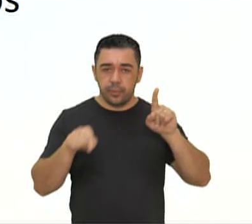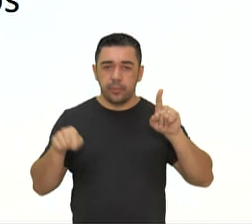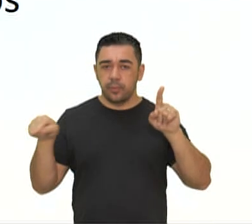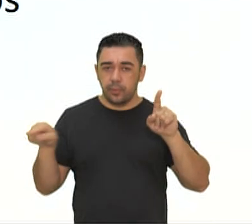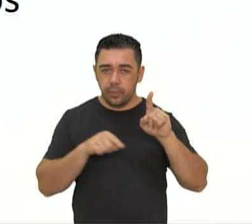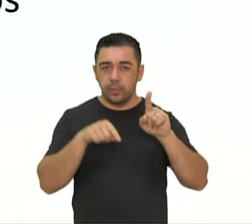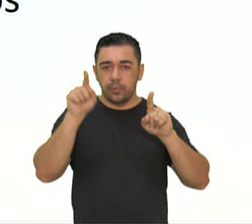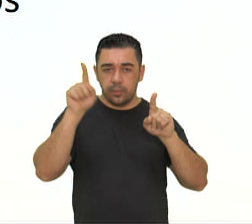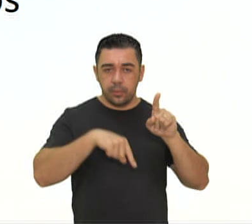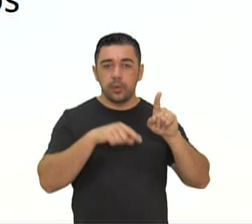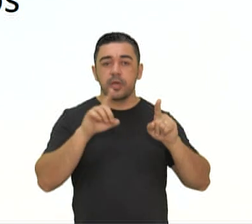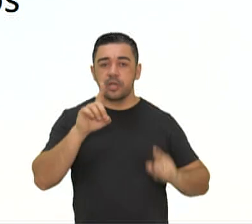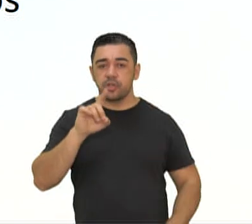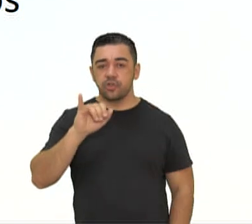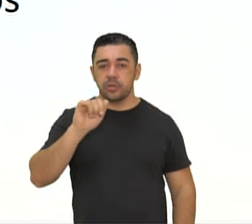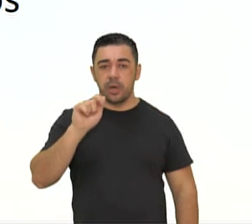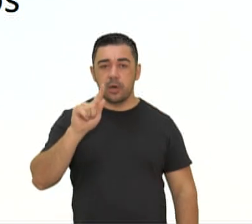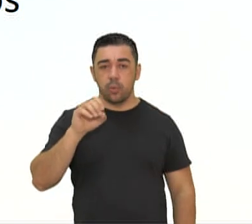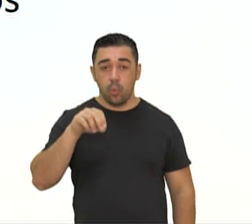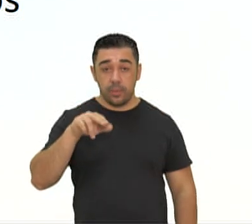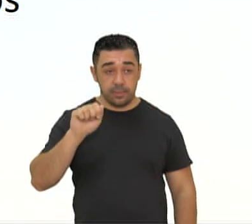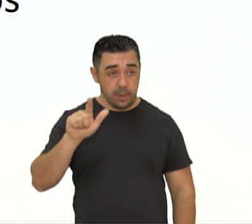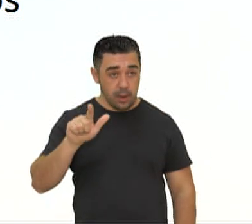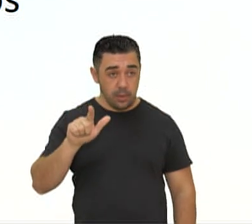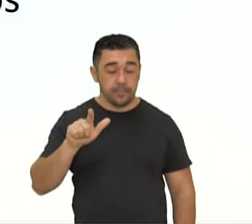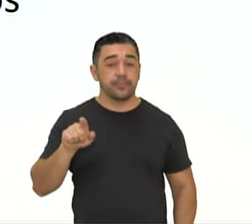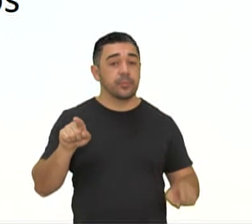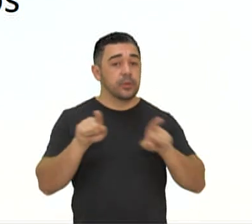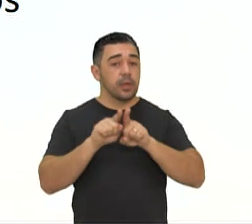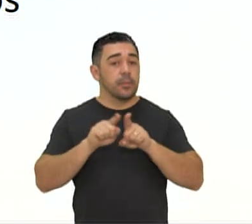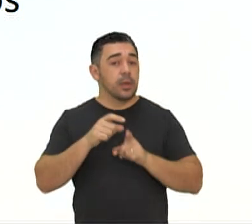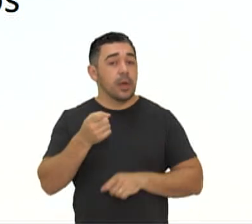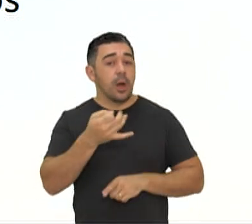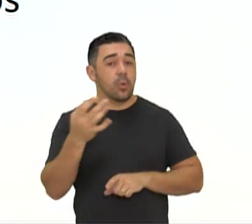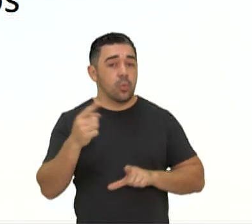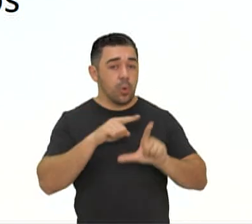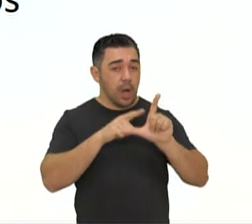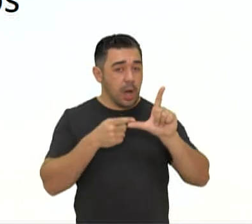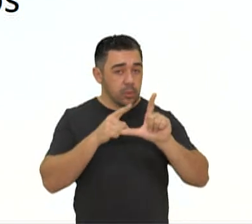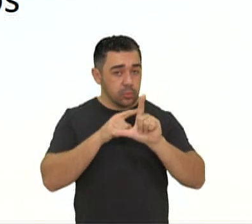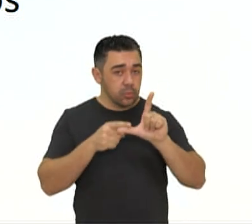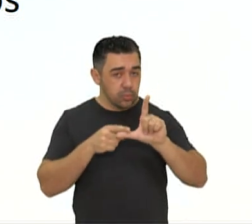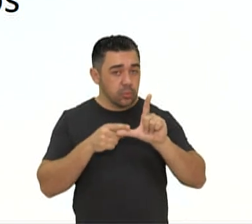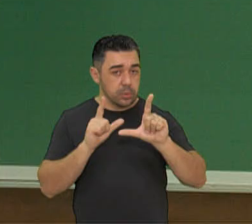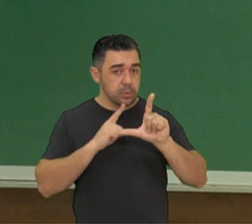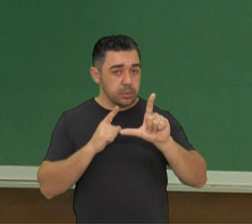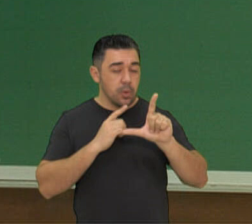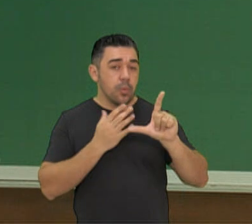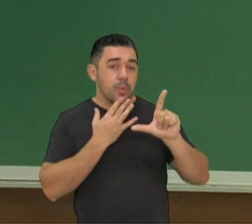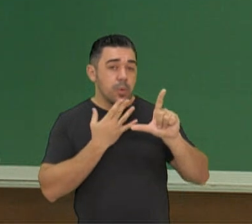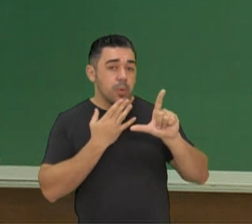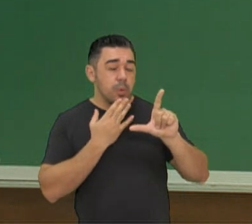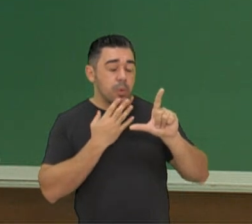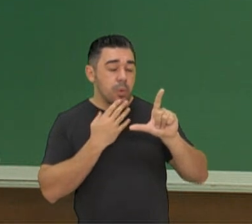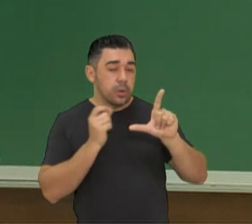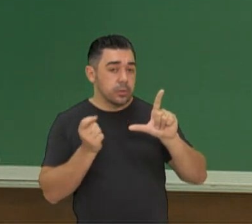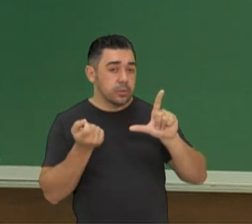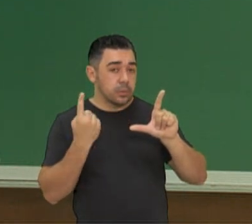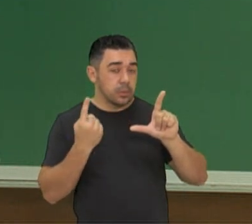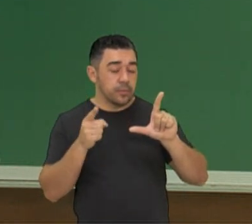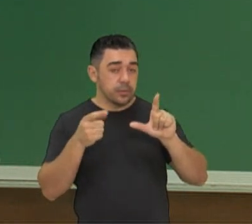algumas diagonais e eu destaquei alguns ângulos, tá? Então, você precisa